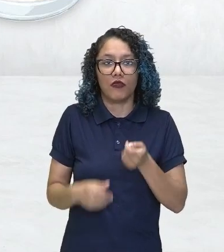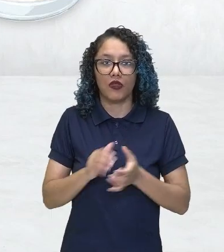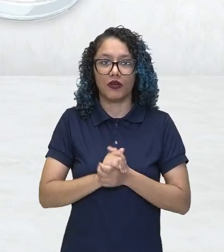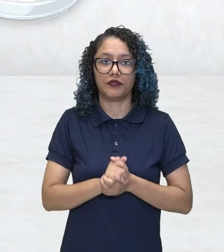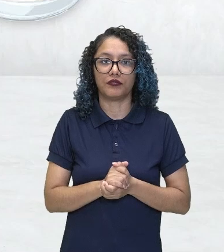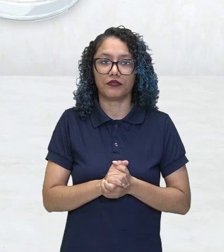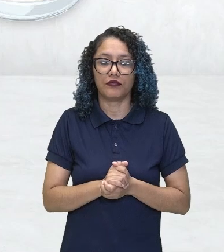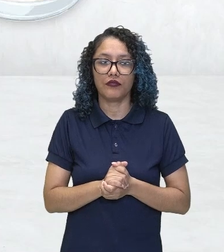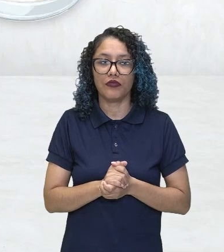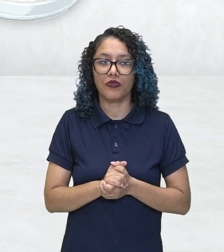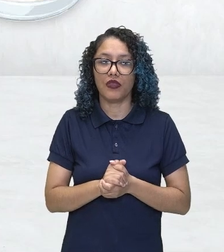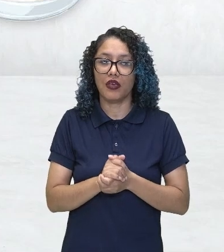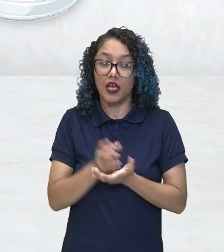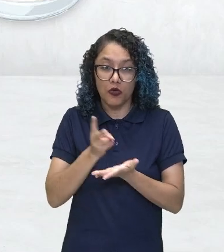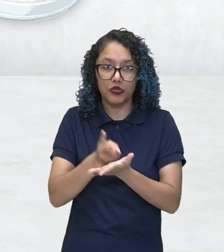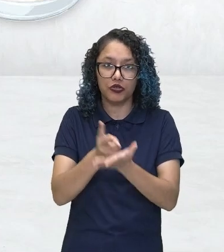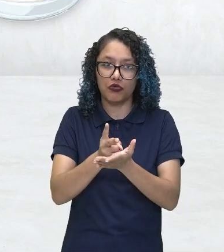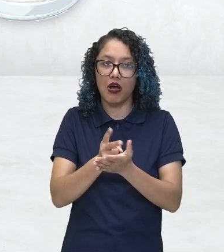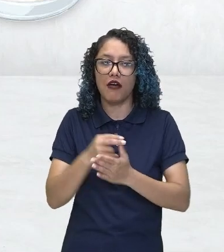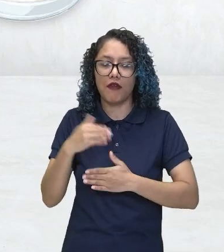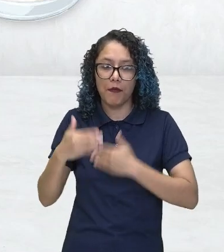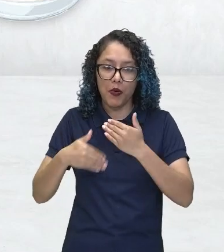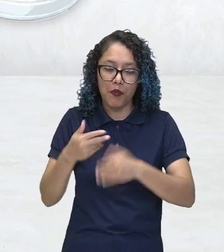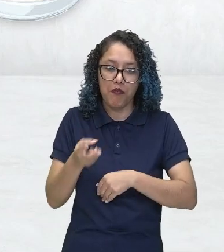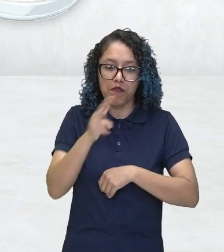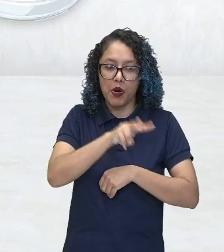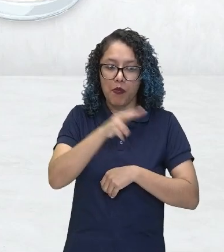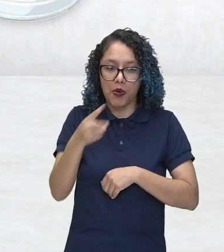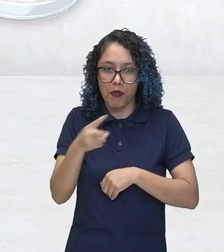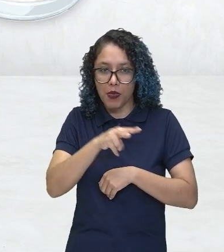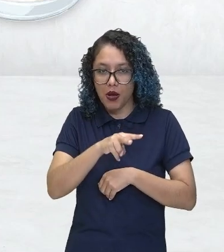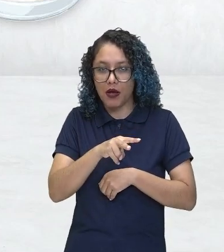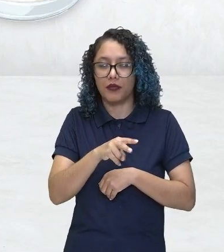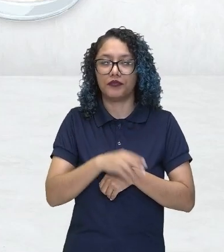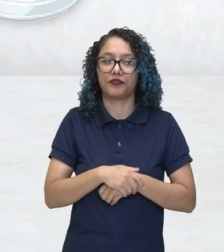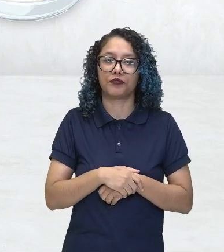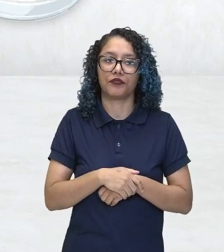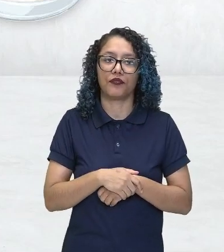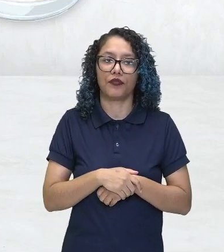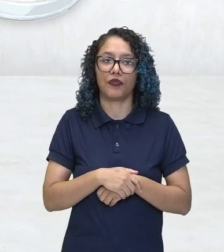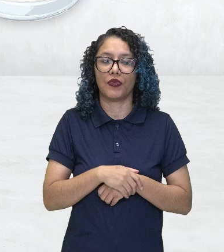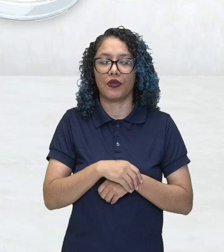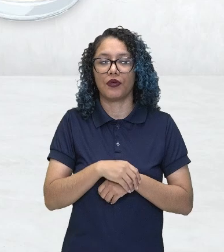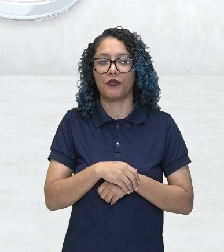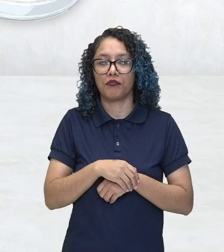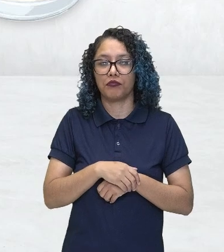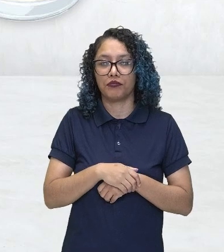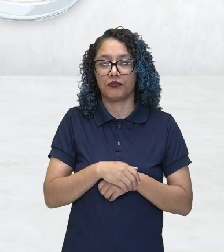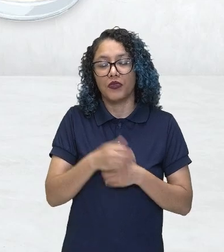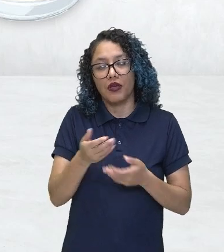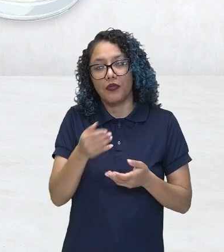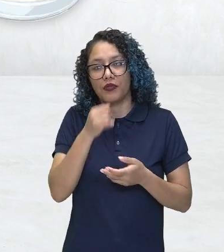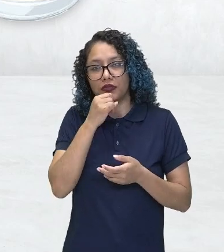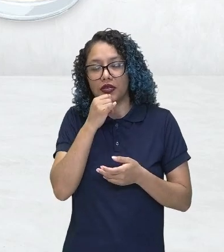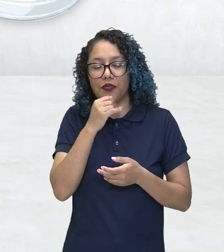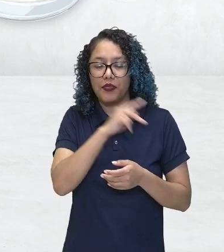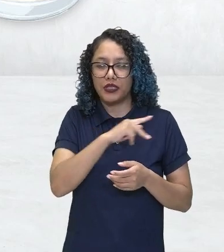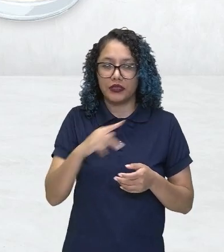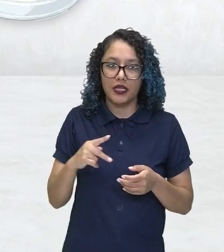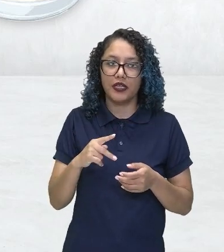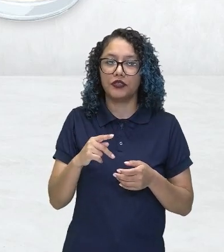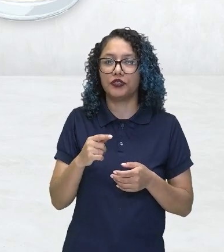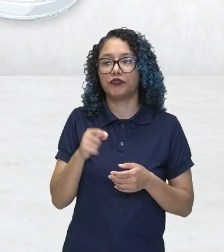então, revezando aí numa eleição. Saía um presidente de Minas, na outra